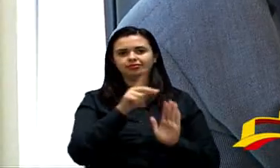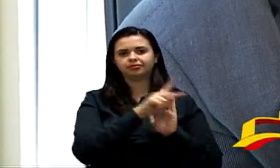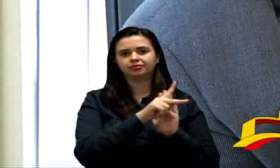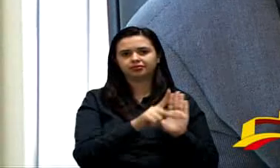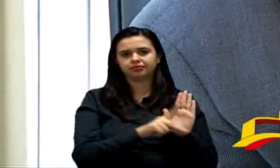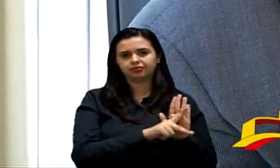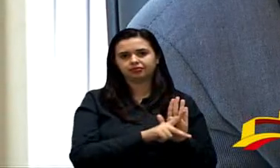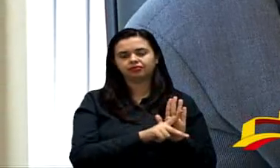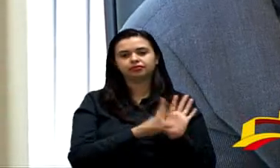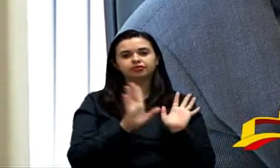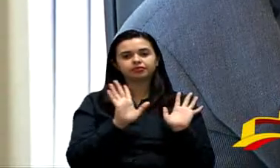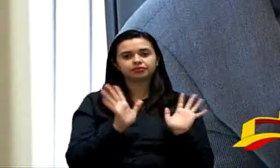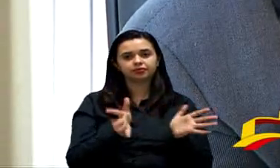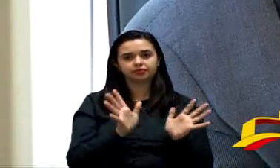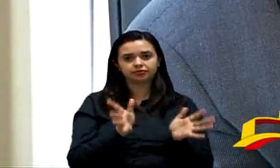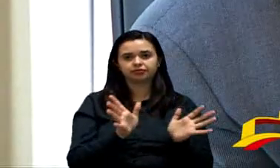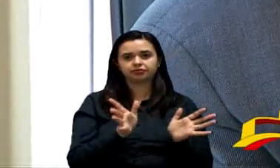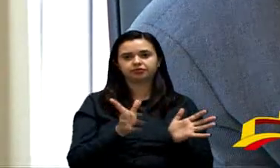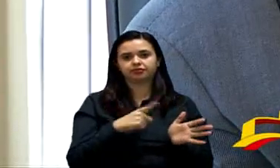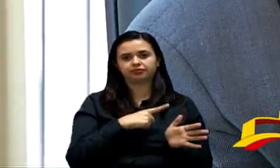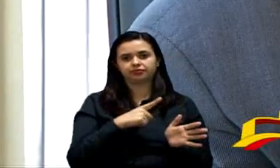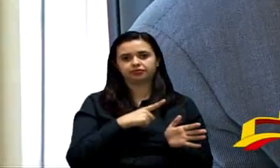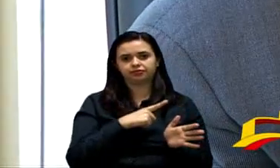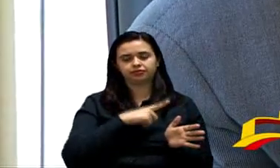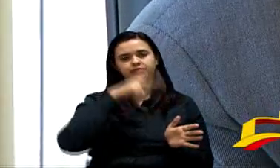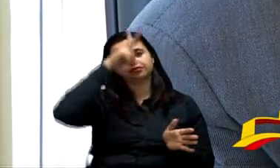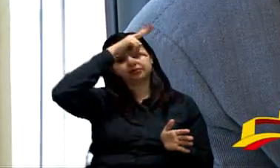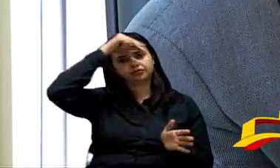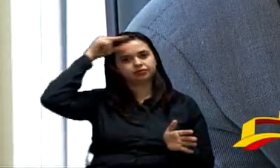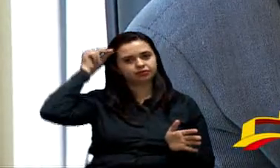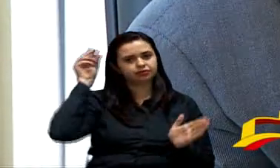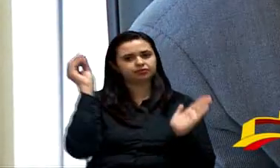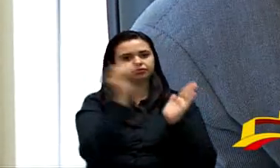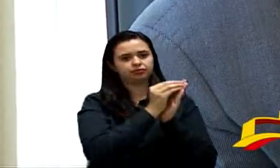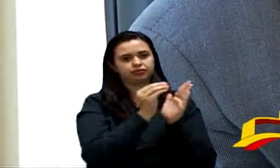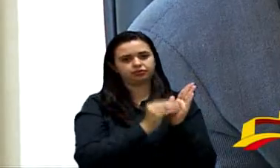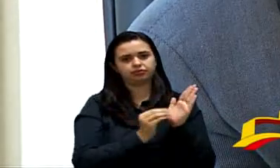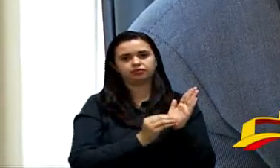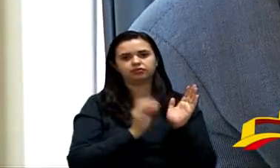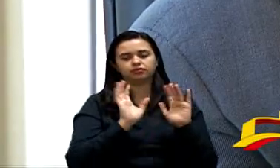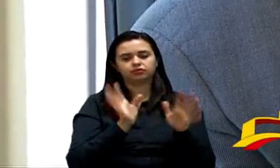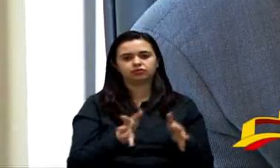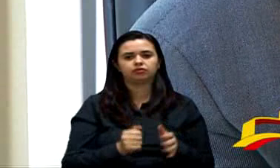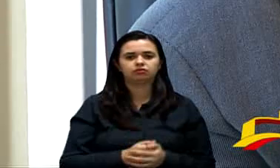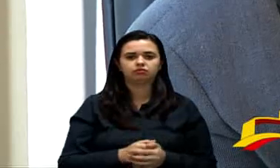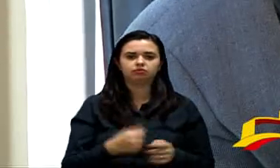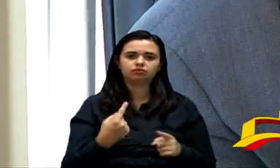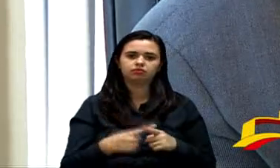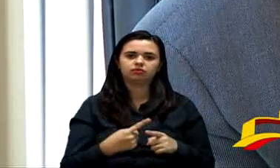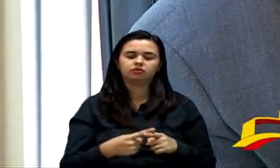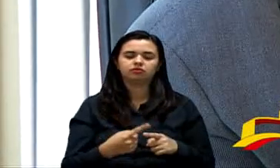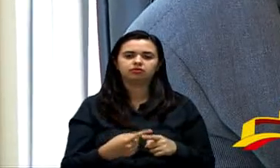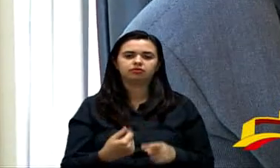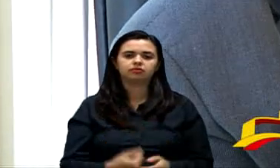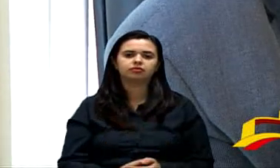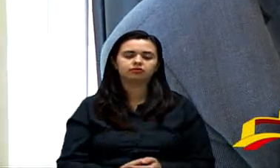sendo implantado na Prefeitura Municipal de Sorocaba. E, segundamente, porque também nós